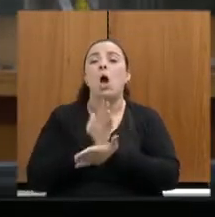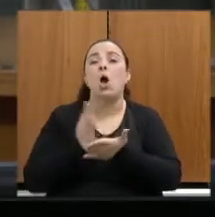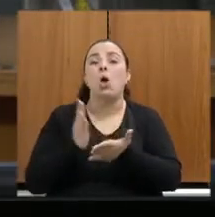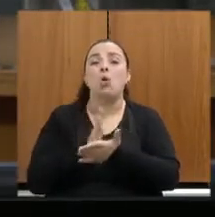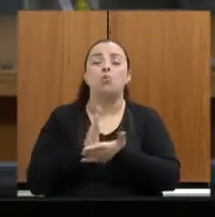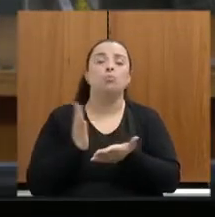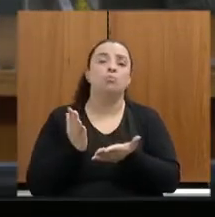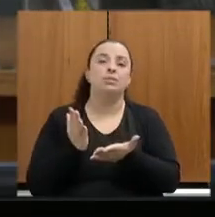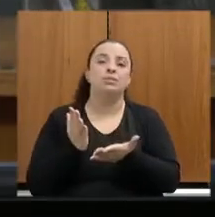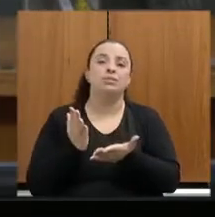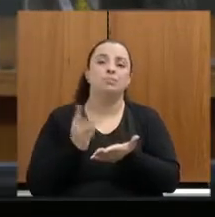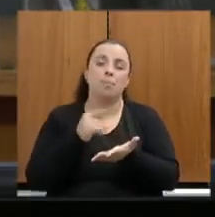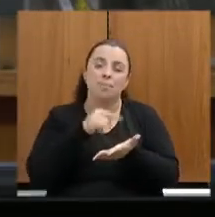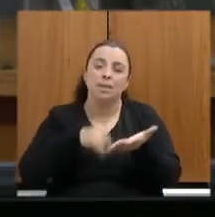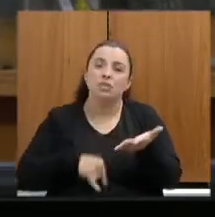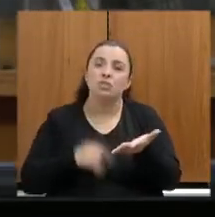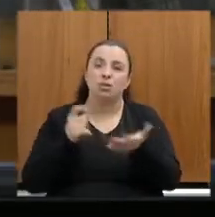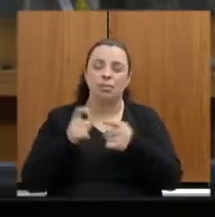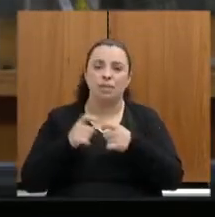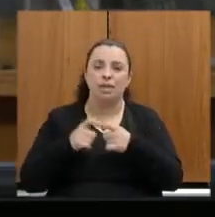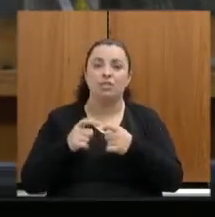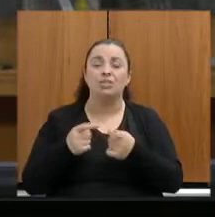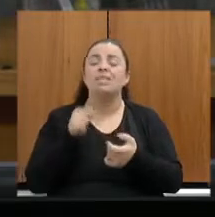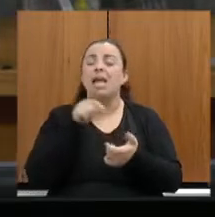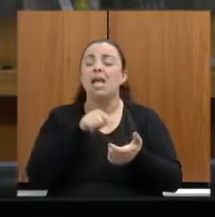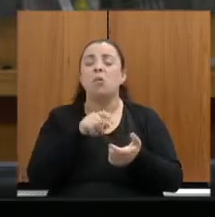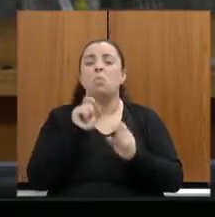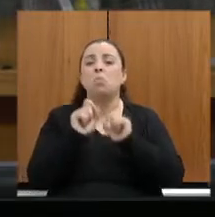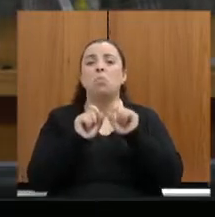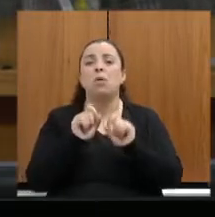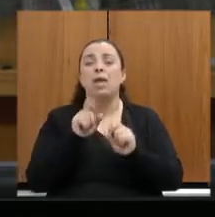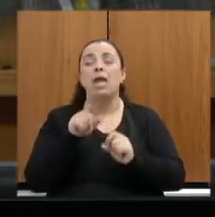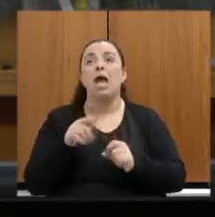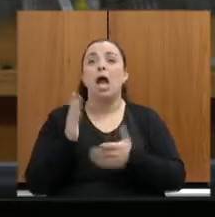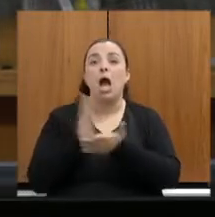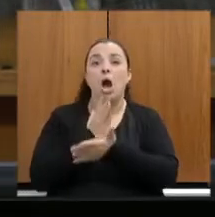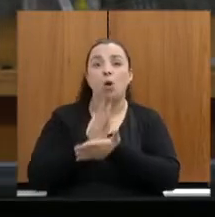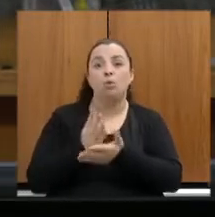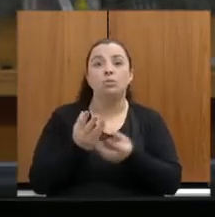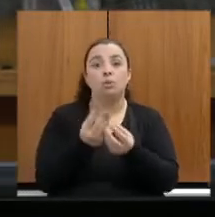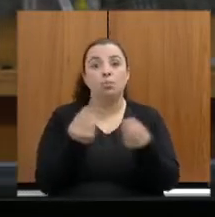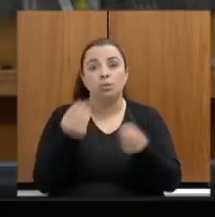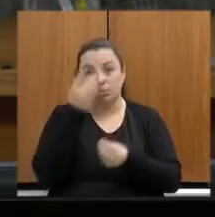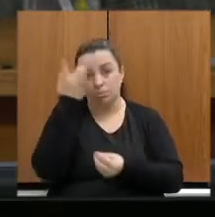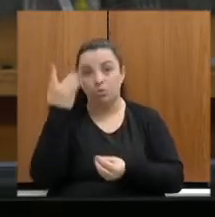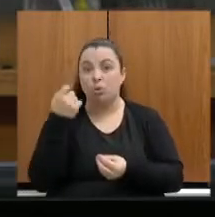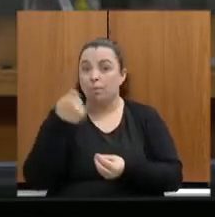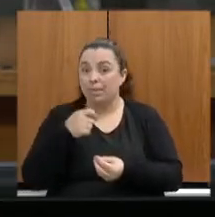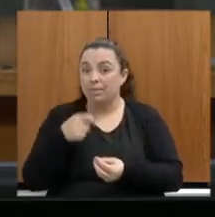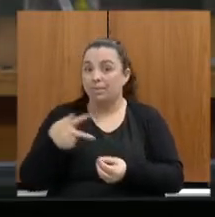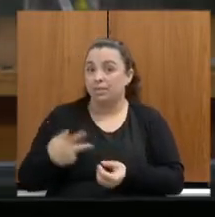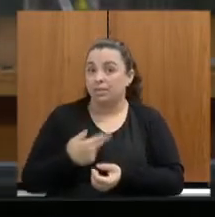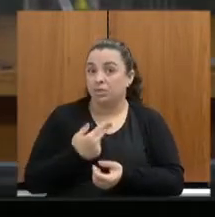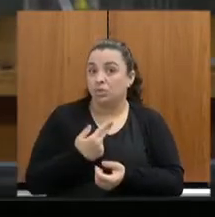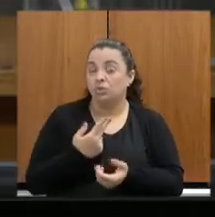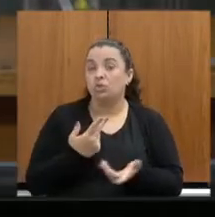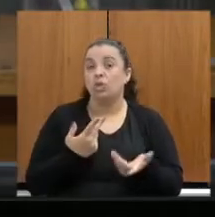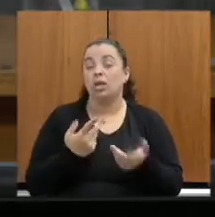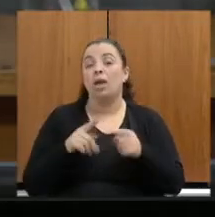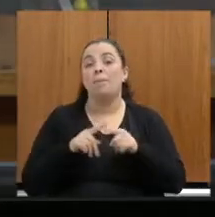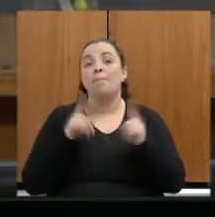procedimentos que a gente percebe que tem muita prevalência ou seja muita gente precisa da cirurgia mas